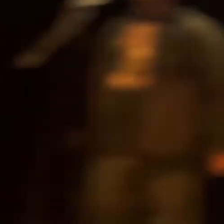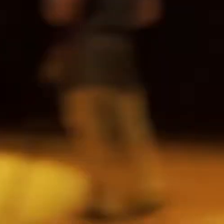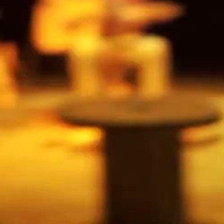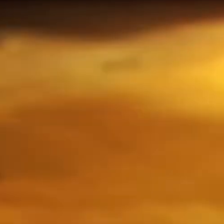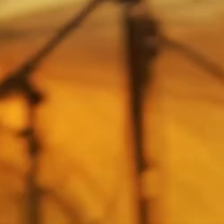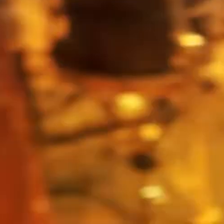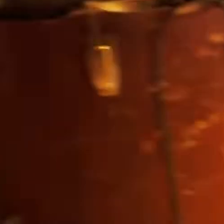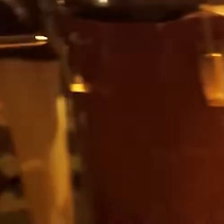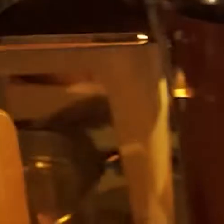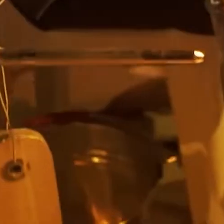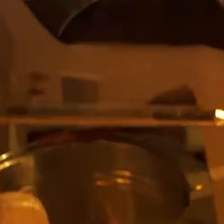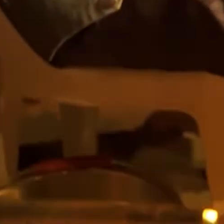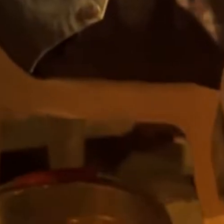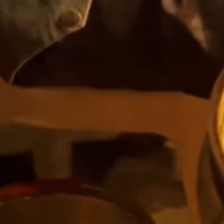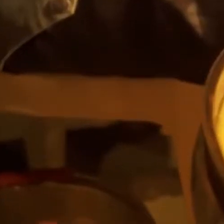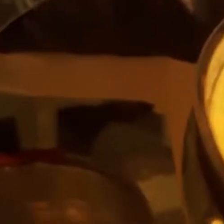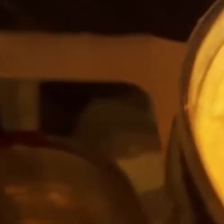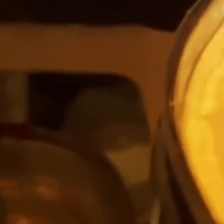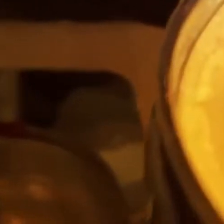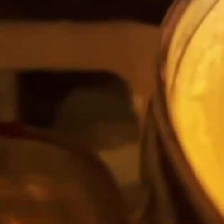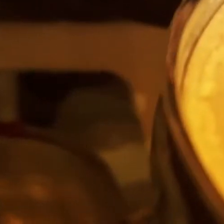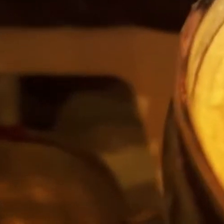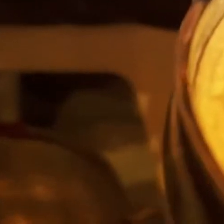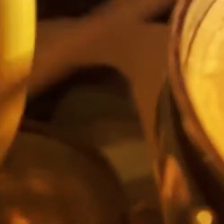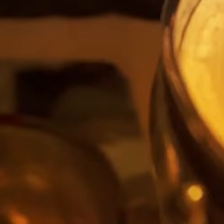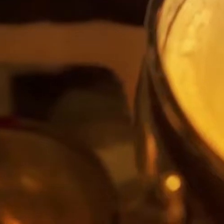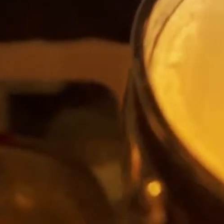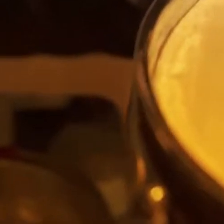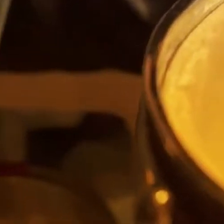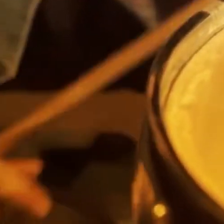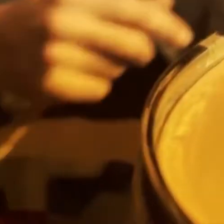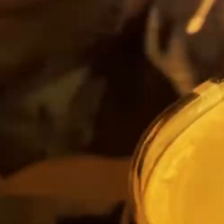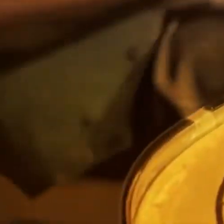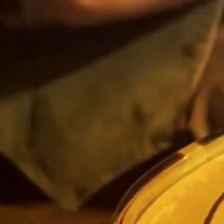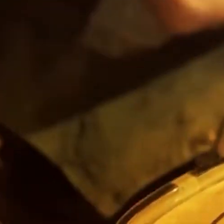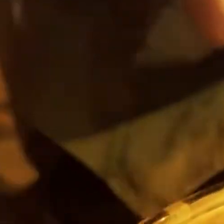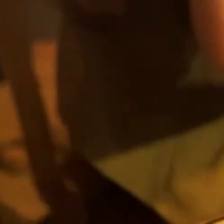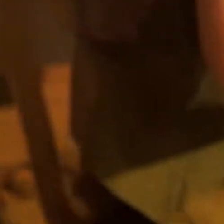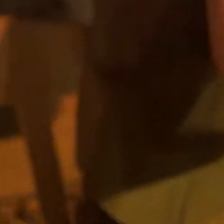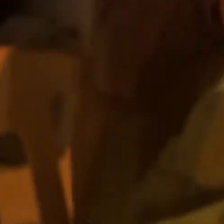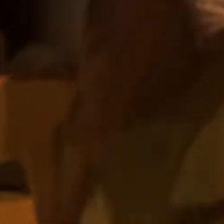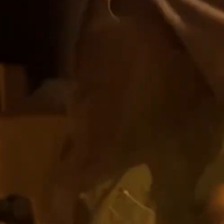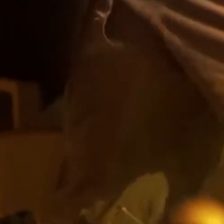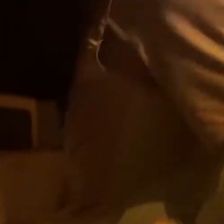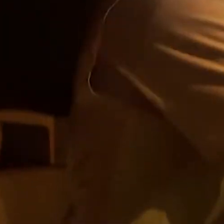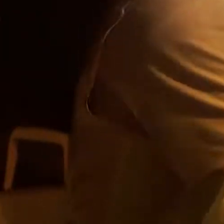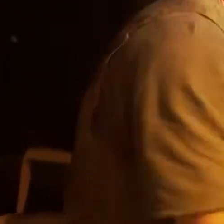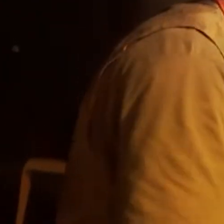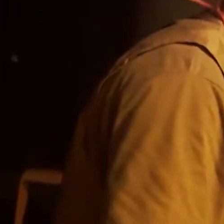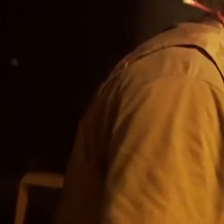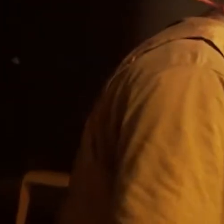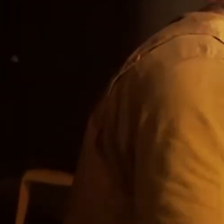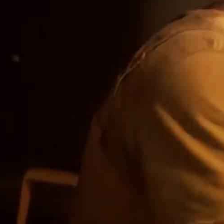rei Mazombo tem quilombo, sesmarias e cafezais.